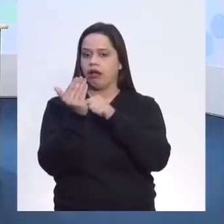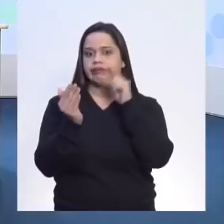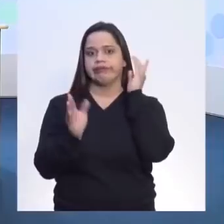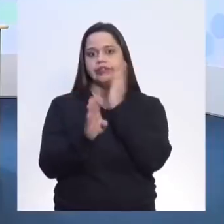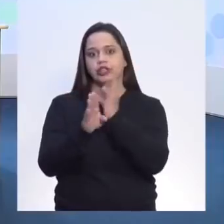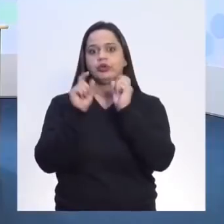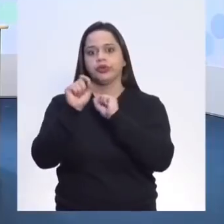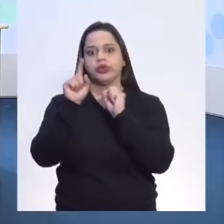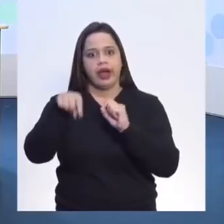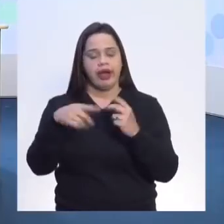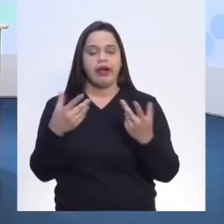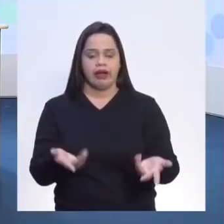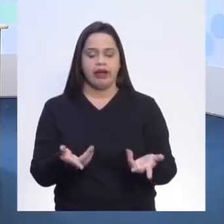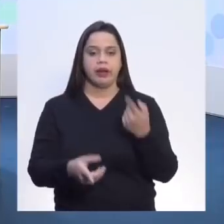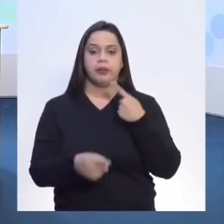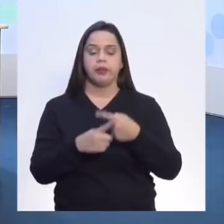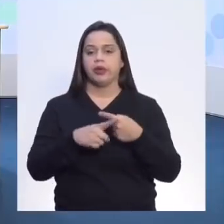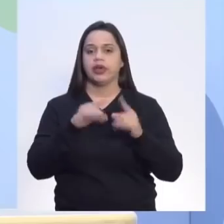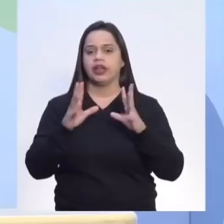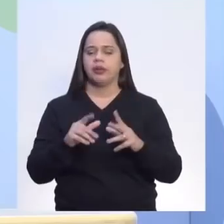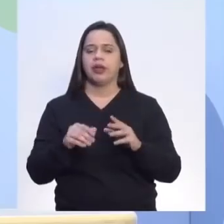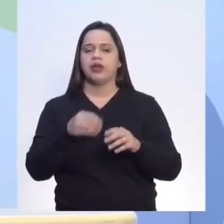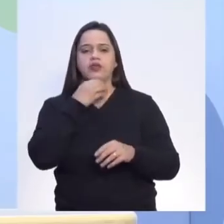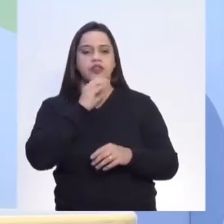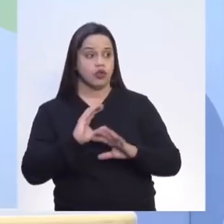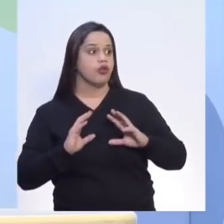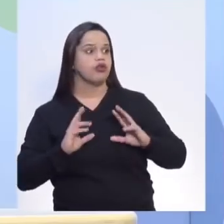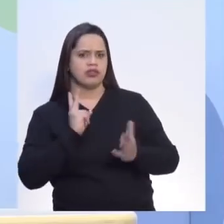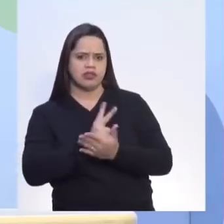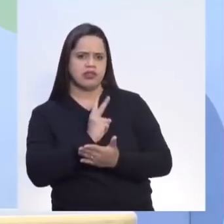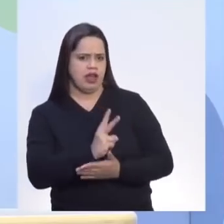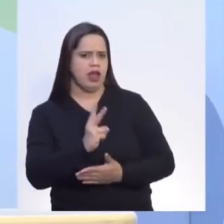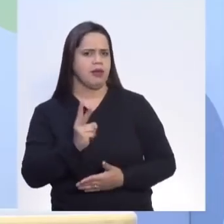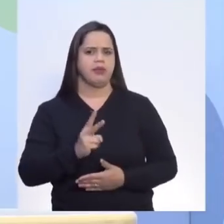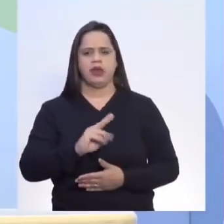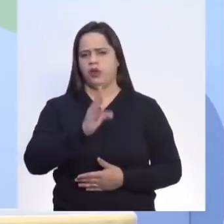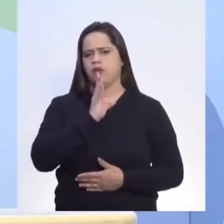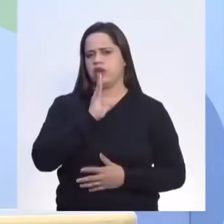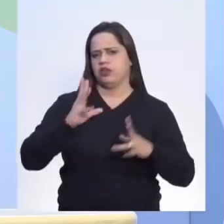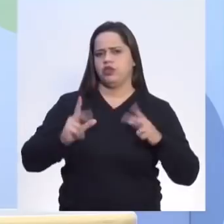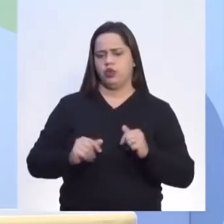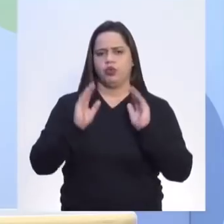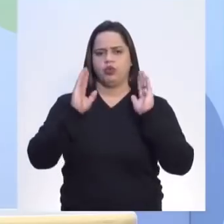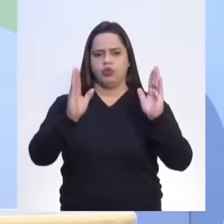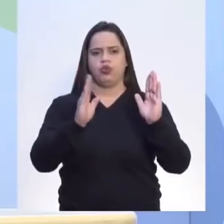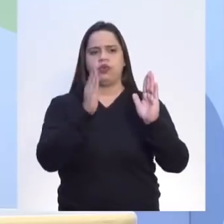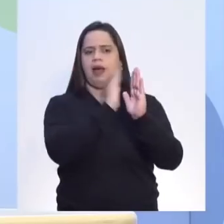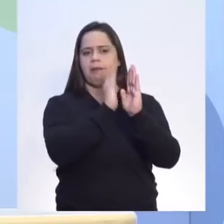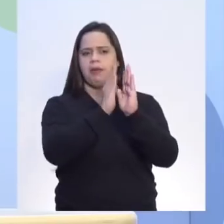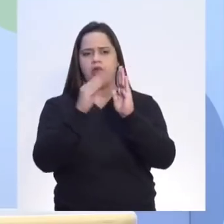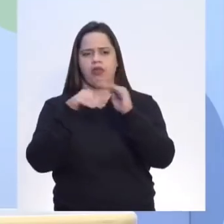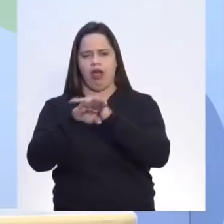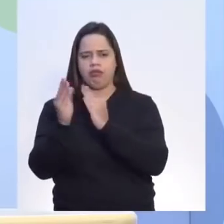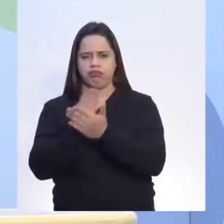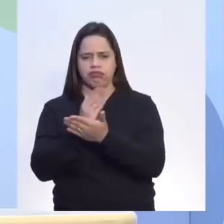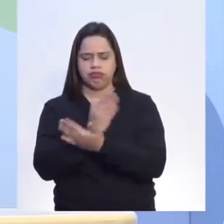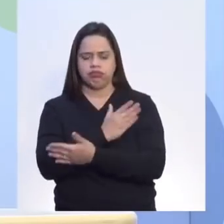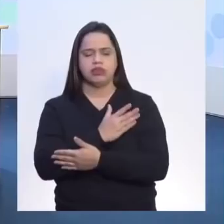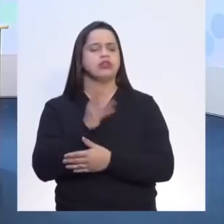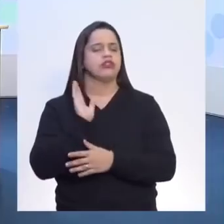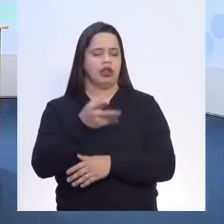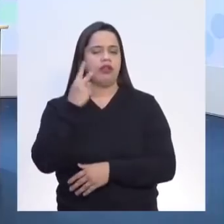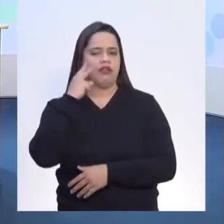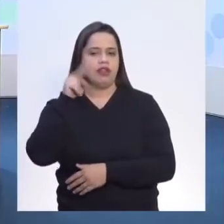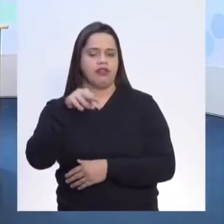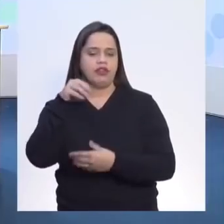Visconde, soubesse... e o Visconde, ele estava sempre inteirado, né, dos assuntos na Sempre biblioteca, inteirado. então ele já deveria ter visto isso lá. Exatamente. Aí nós